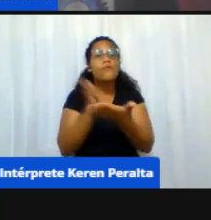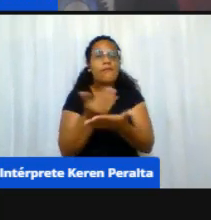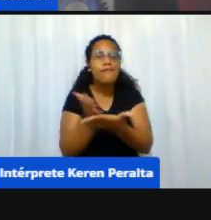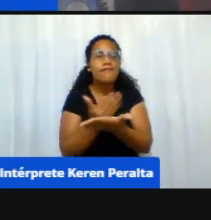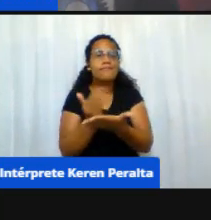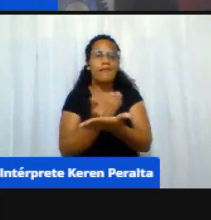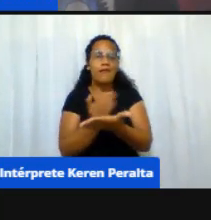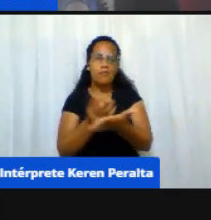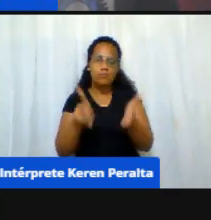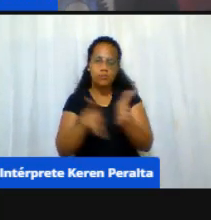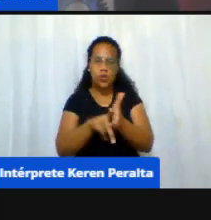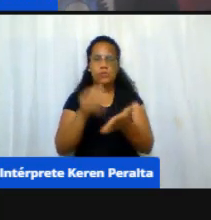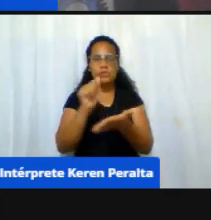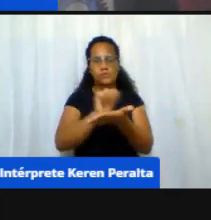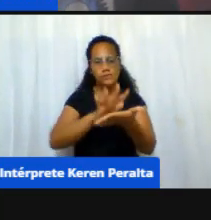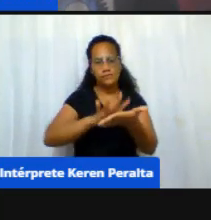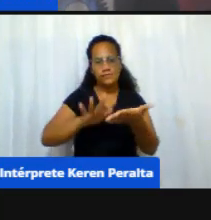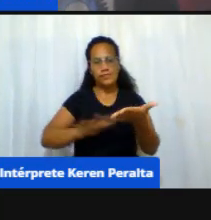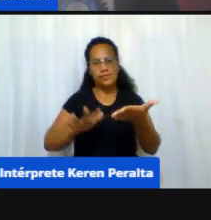subsídio para início do ano letivo.